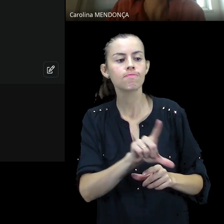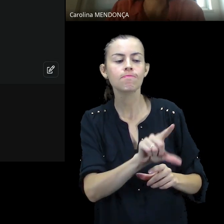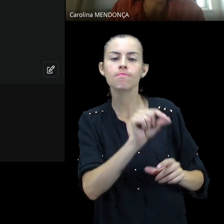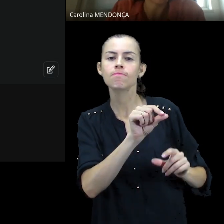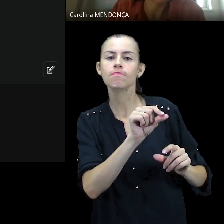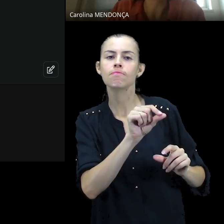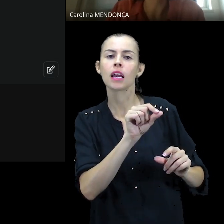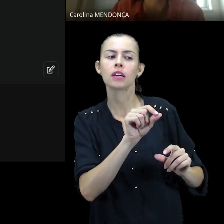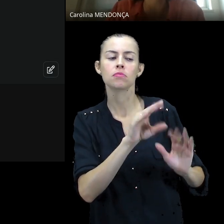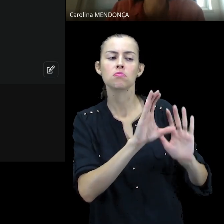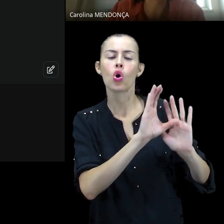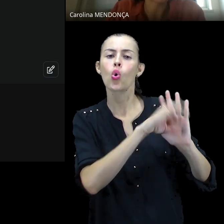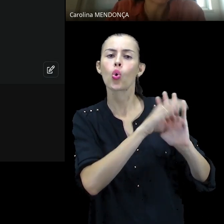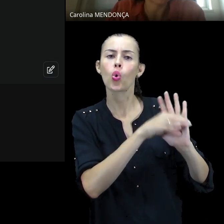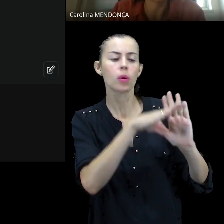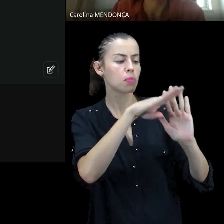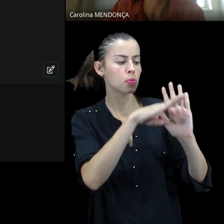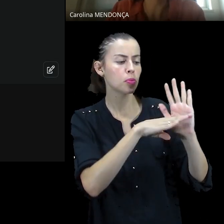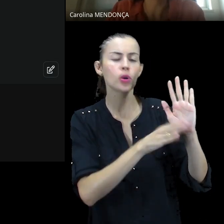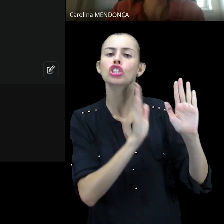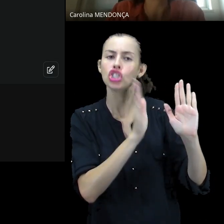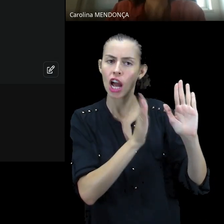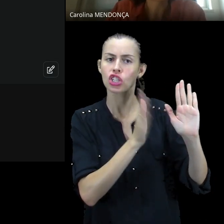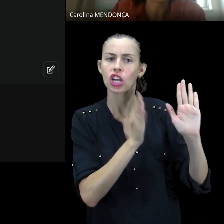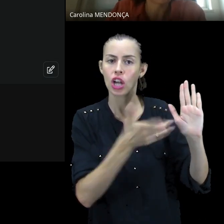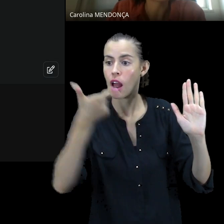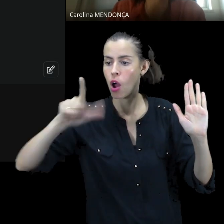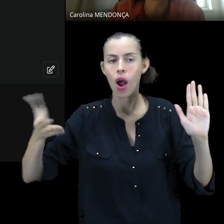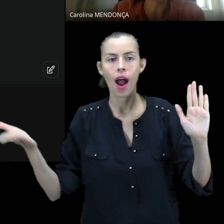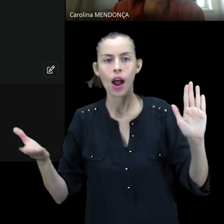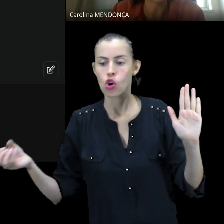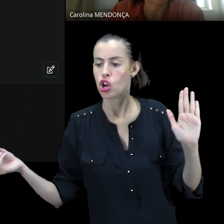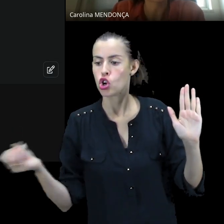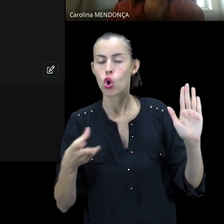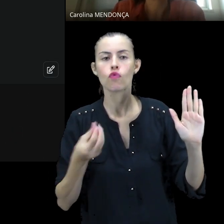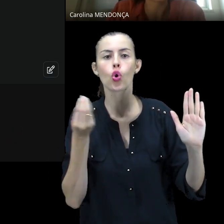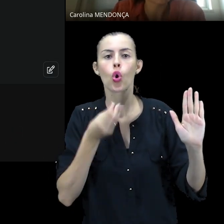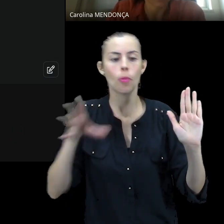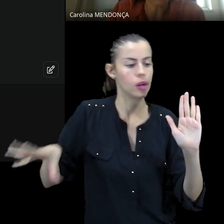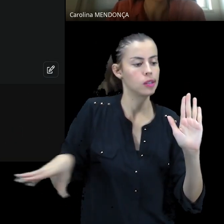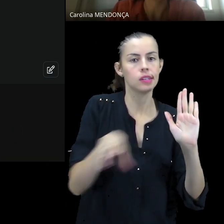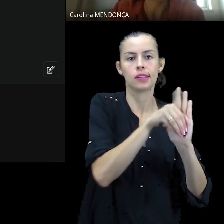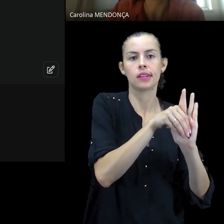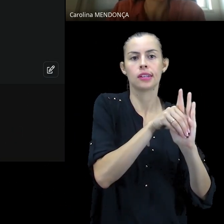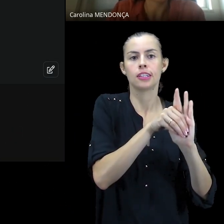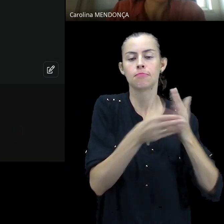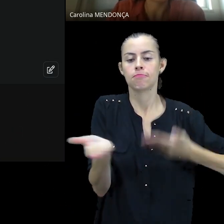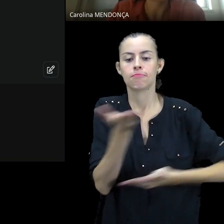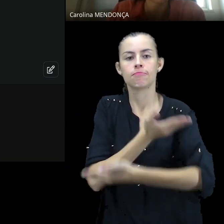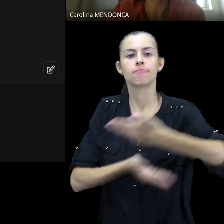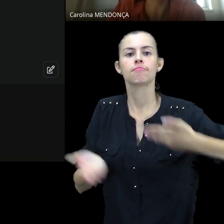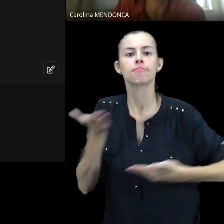que você já tem, os componentes que você já tem, e de que maneira esses componentes podem dialogar com a discussão da